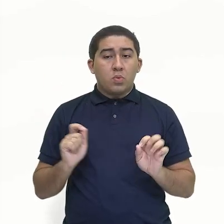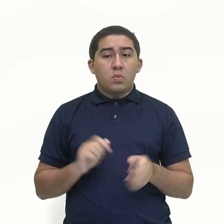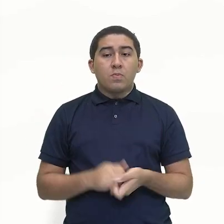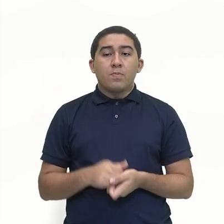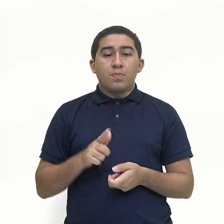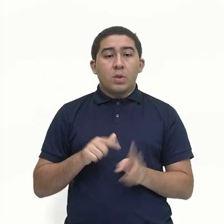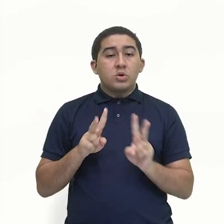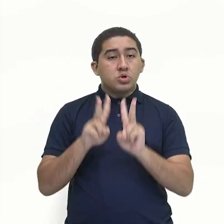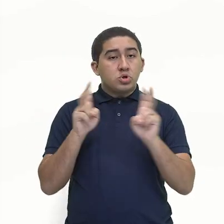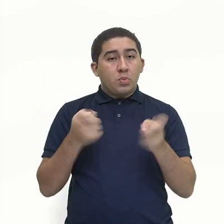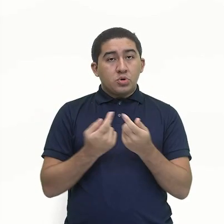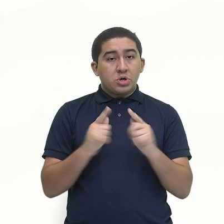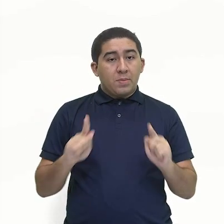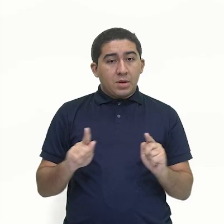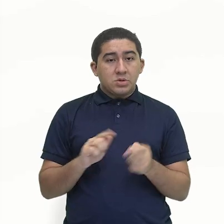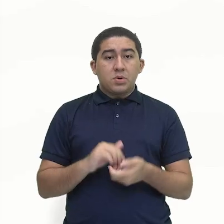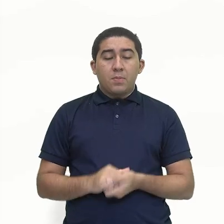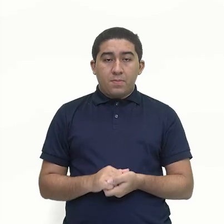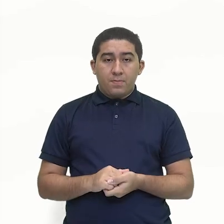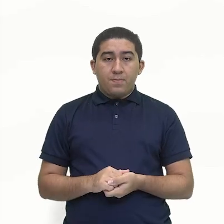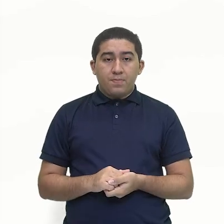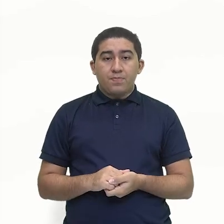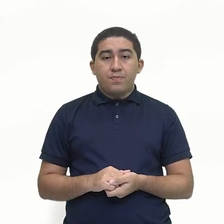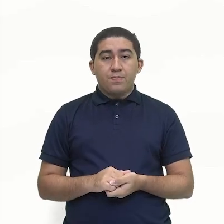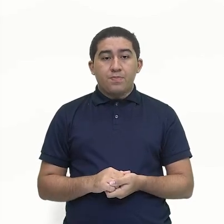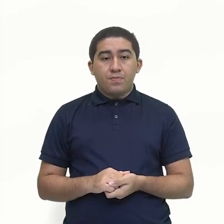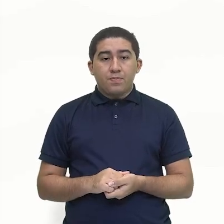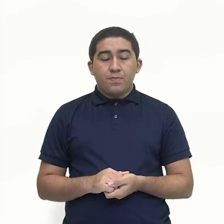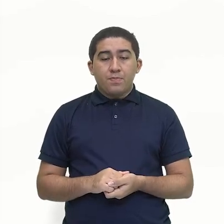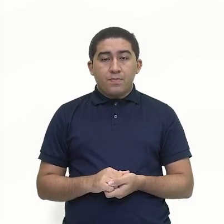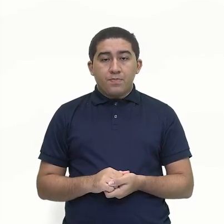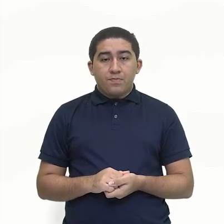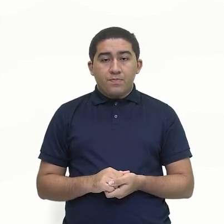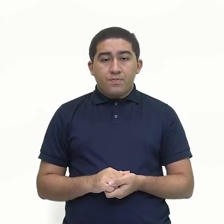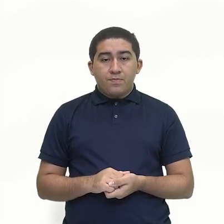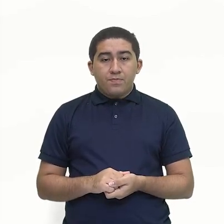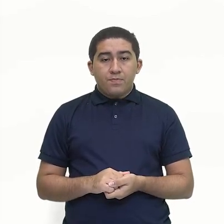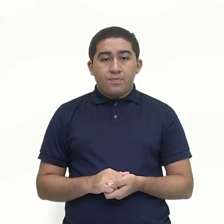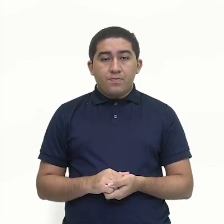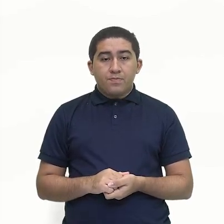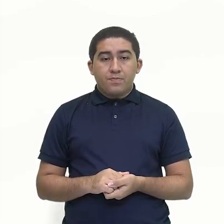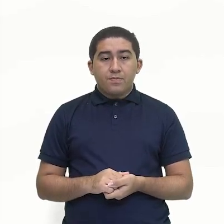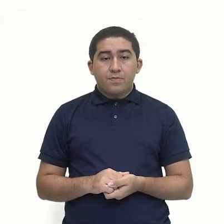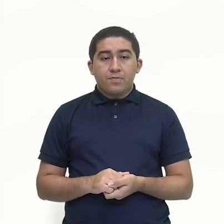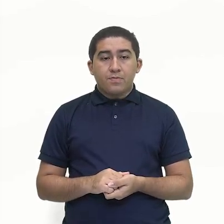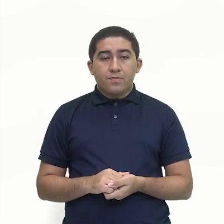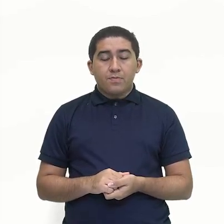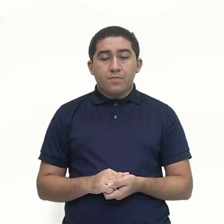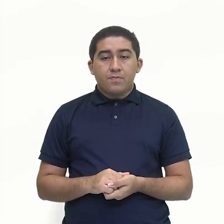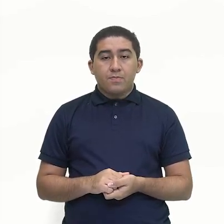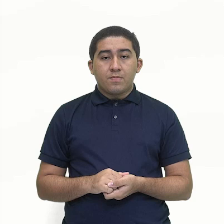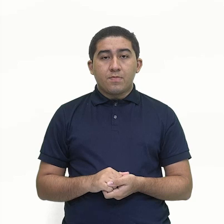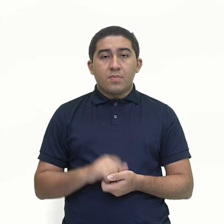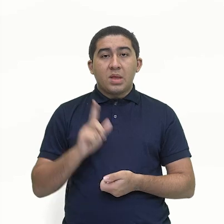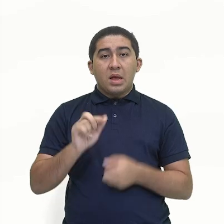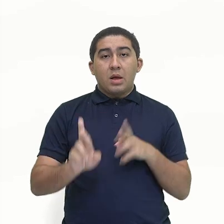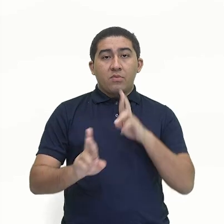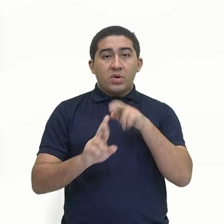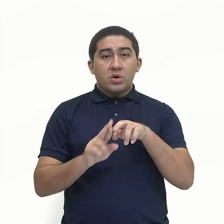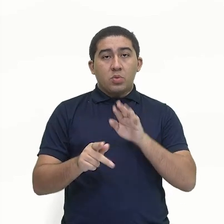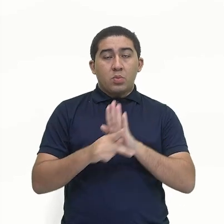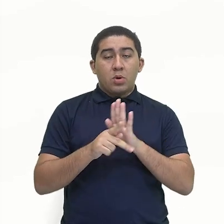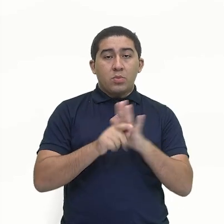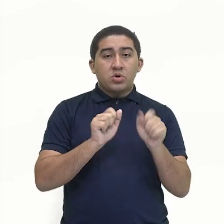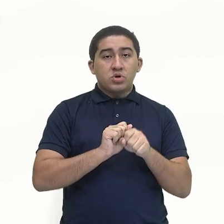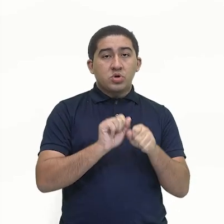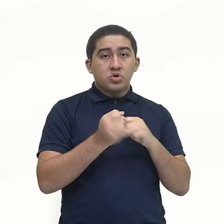desse tópico de gramática, tá? Nosso tópico de gramática, então, ele versou aí sobre os adjetivos comparativos,